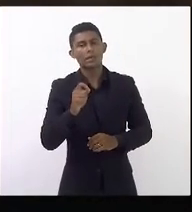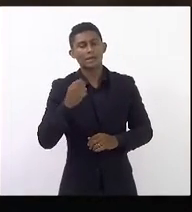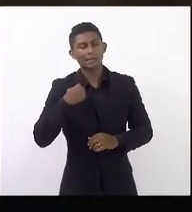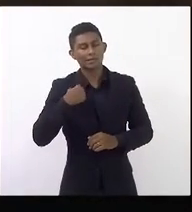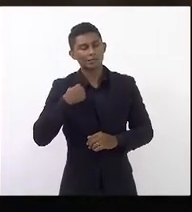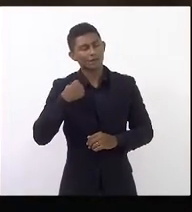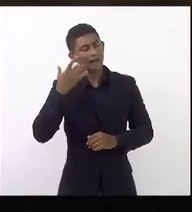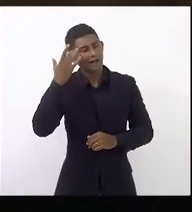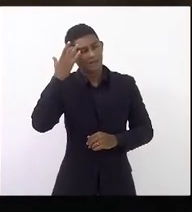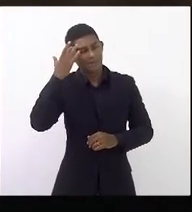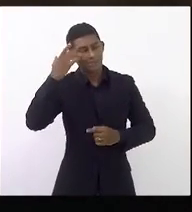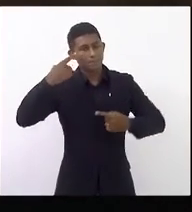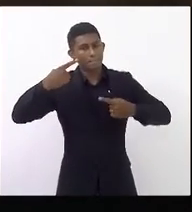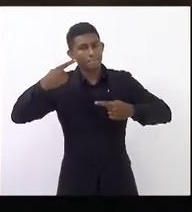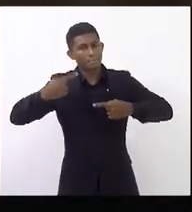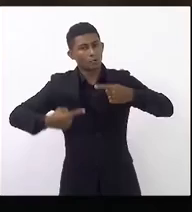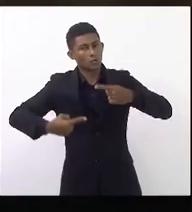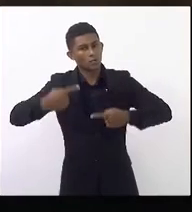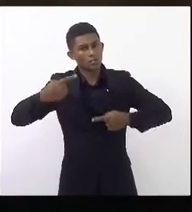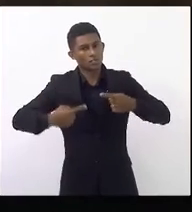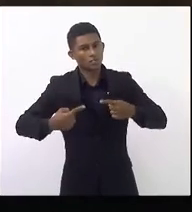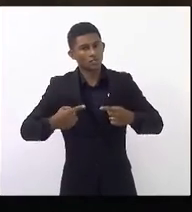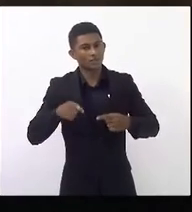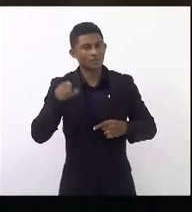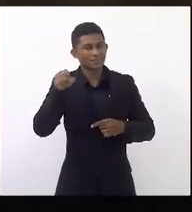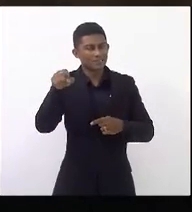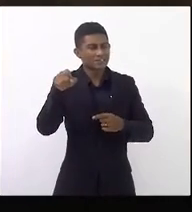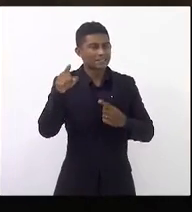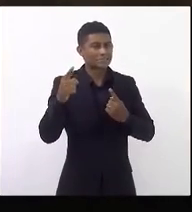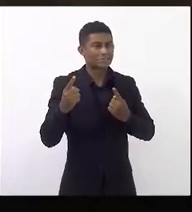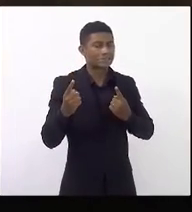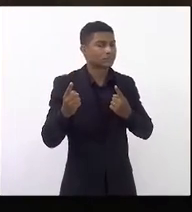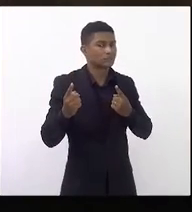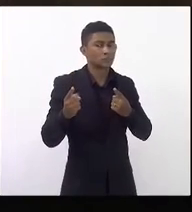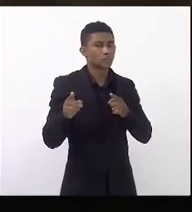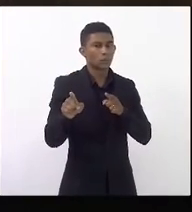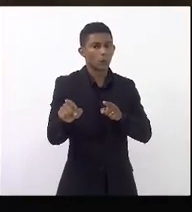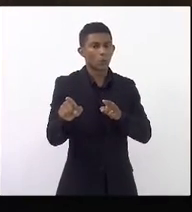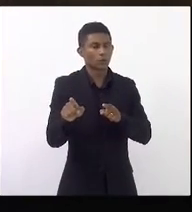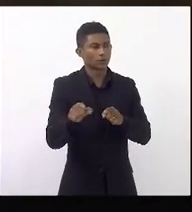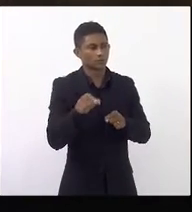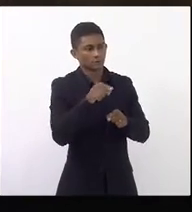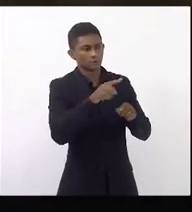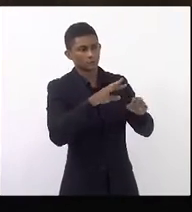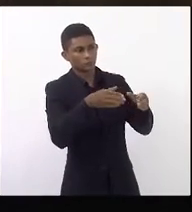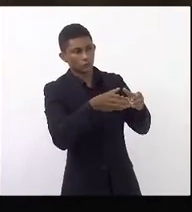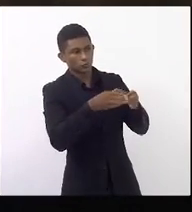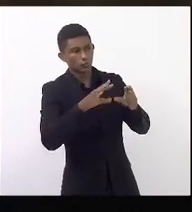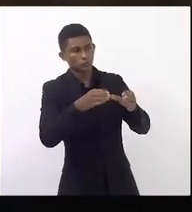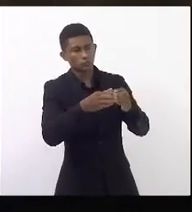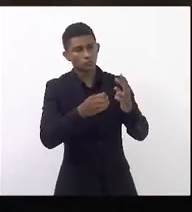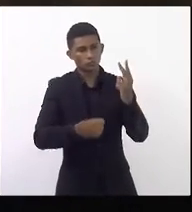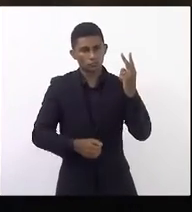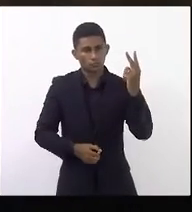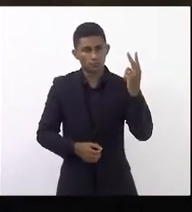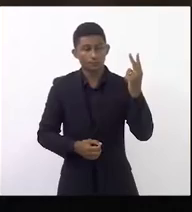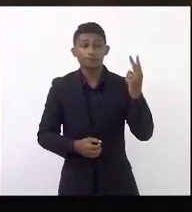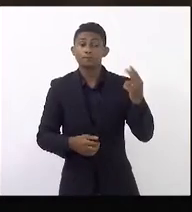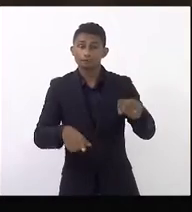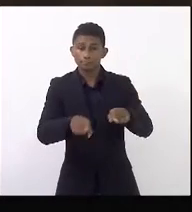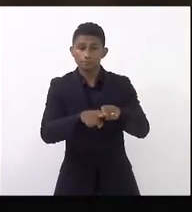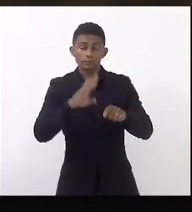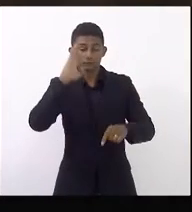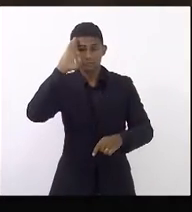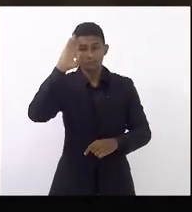política absolutamente contrária às duas agências e, principalmente,